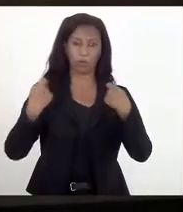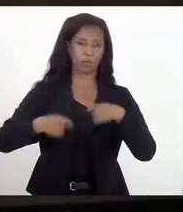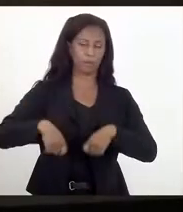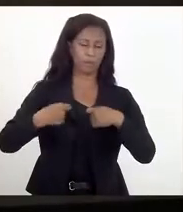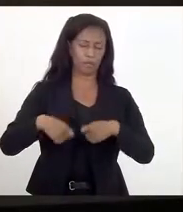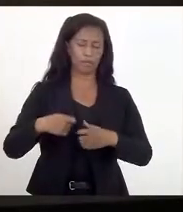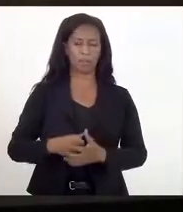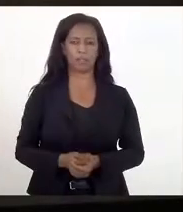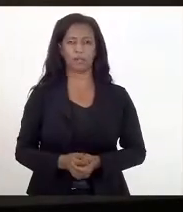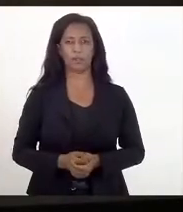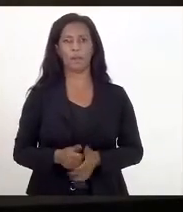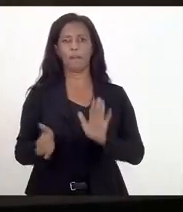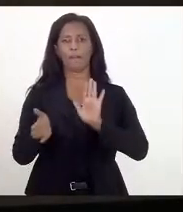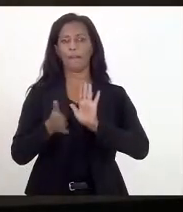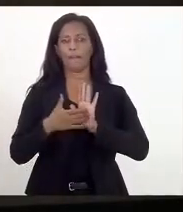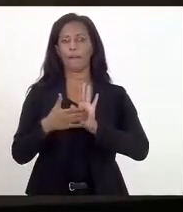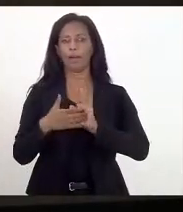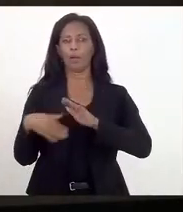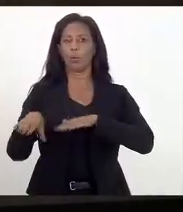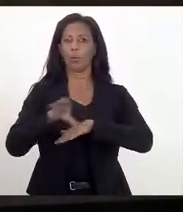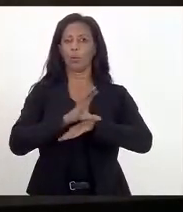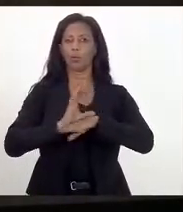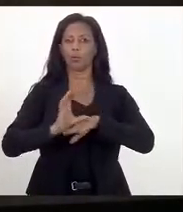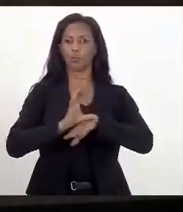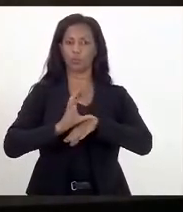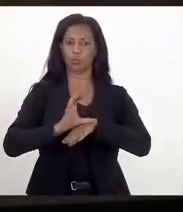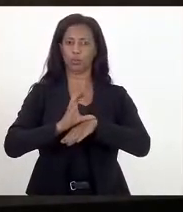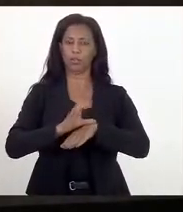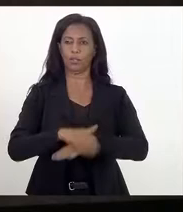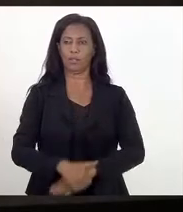portanto, o parecer é pela constitucionalidade, presidente.